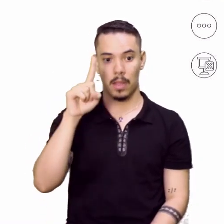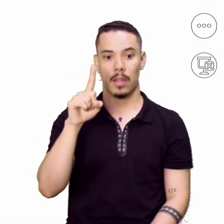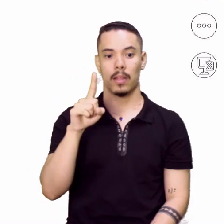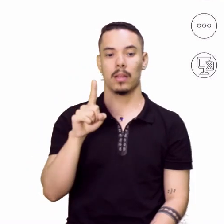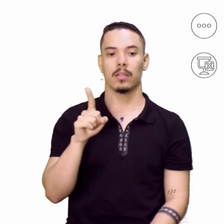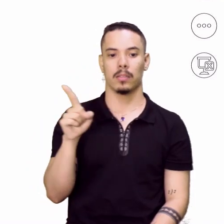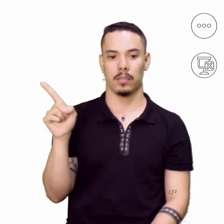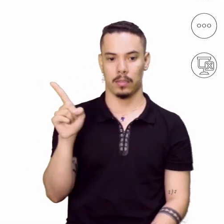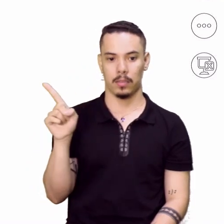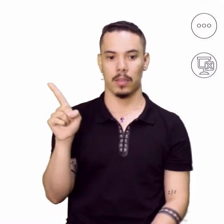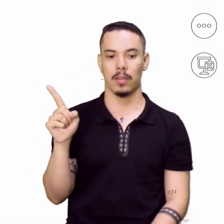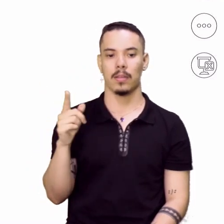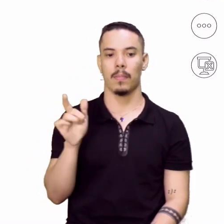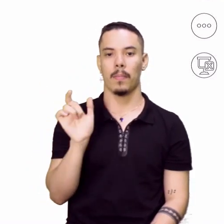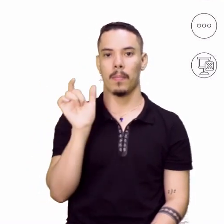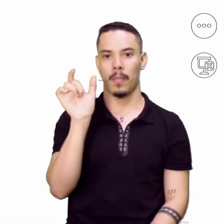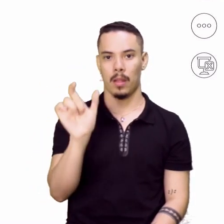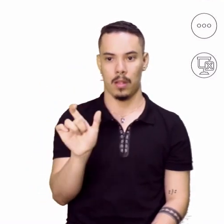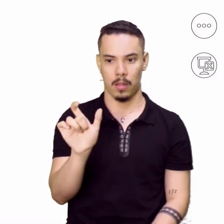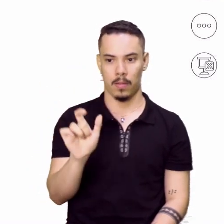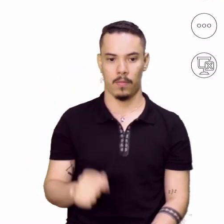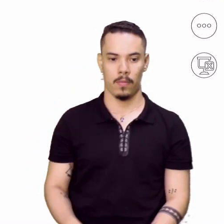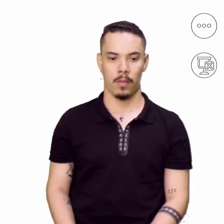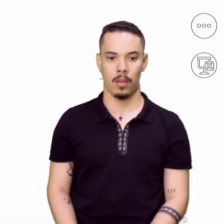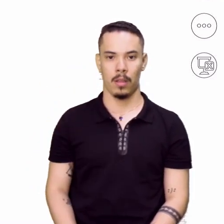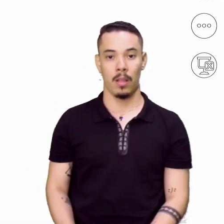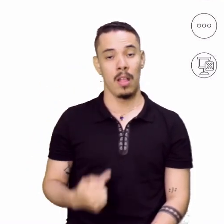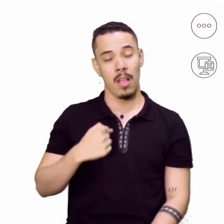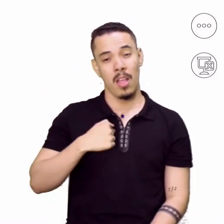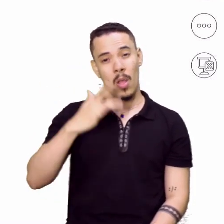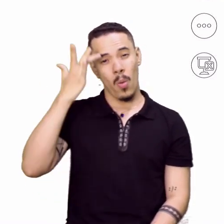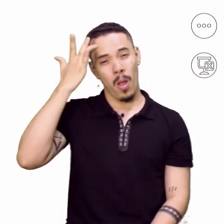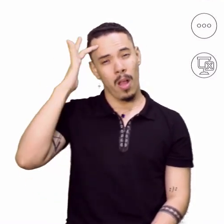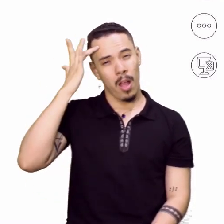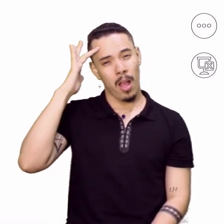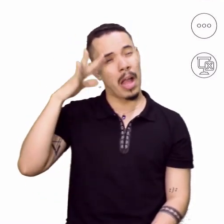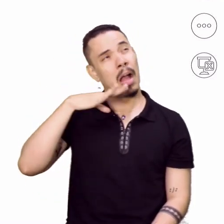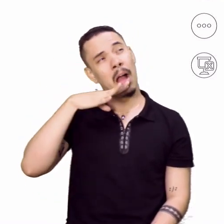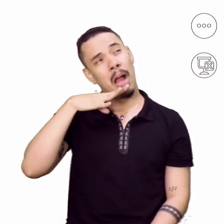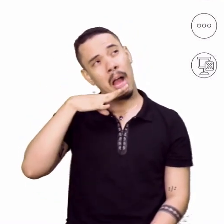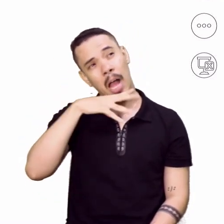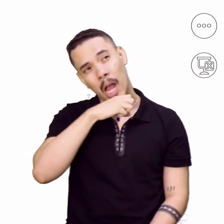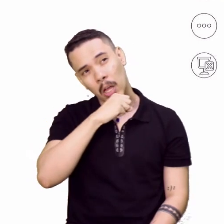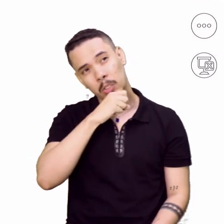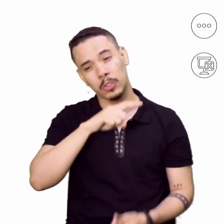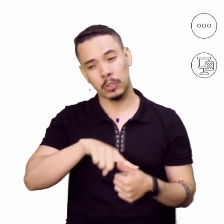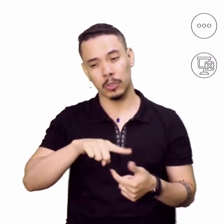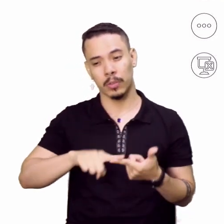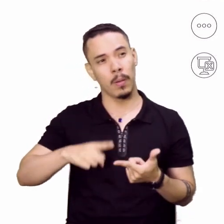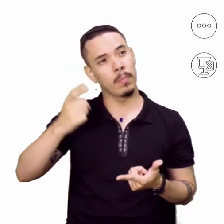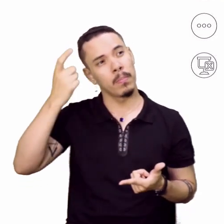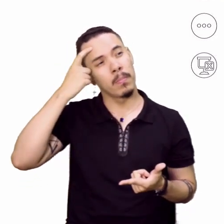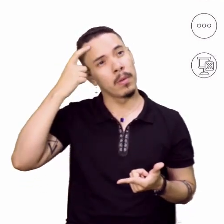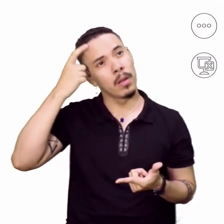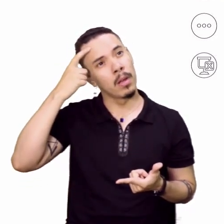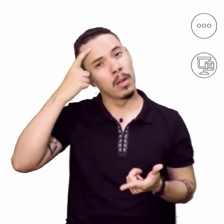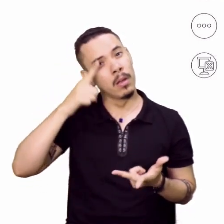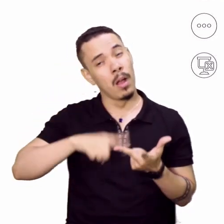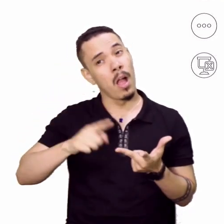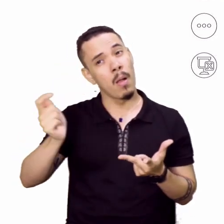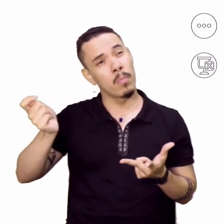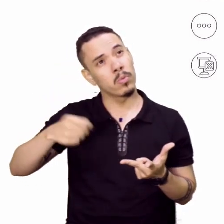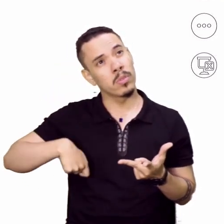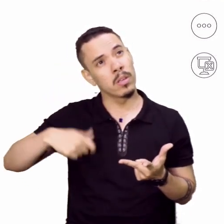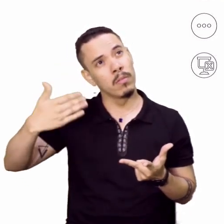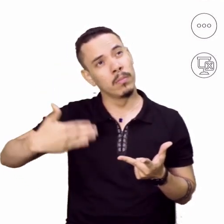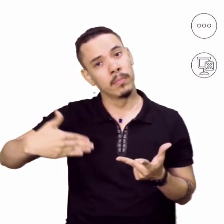think que que que é esse I think é eu acho eu penso né então você